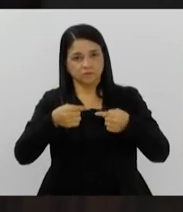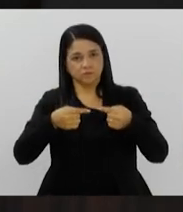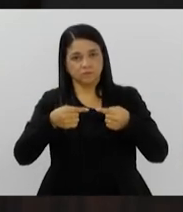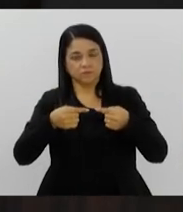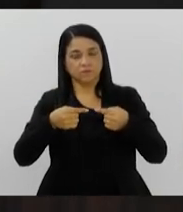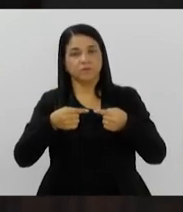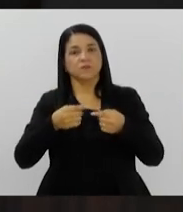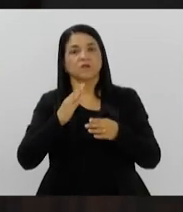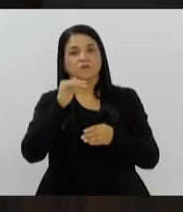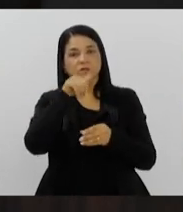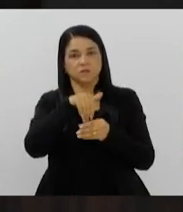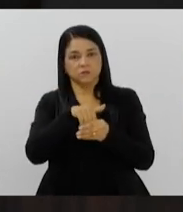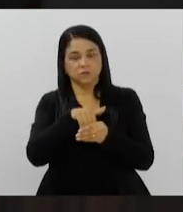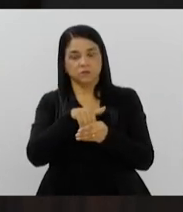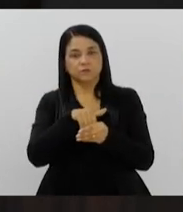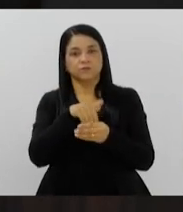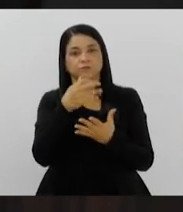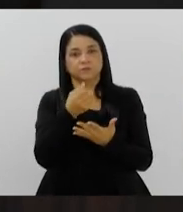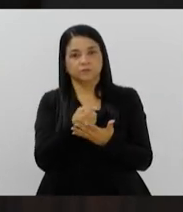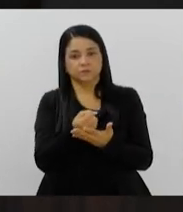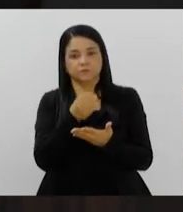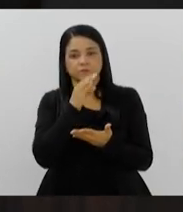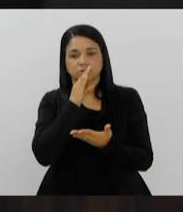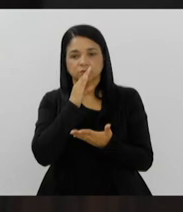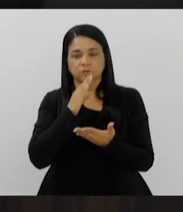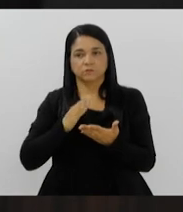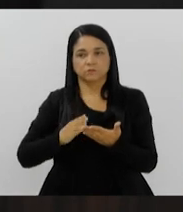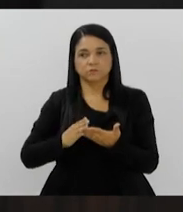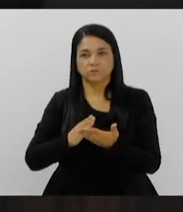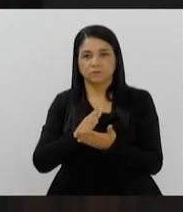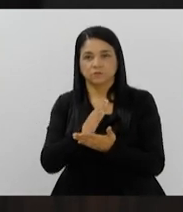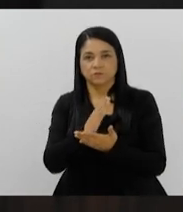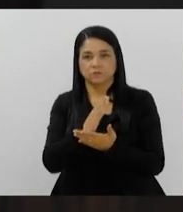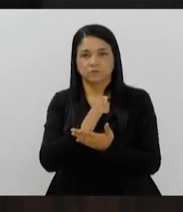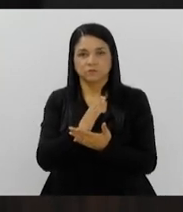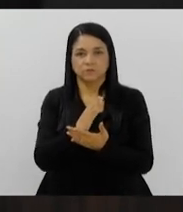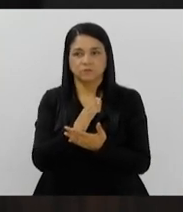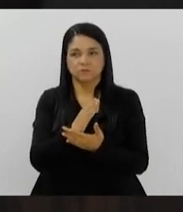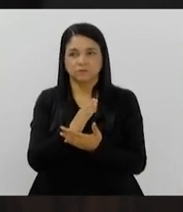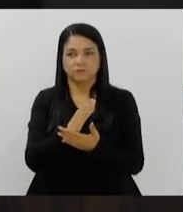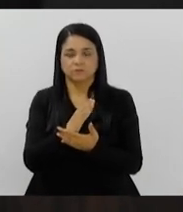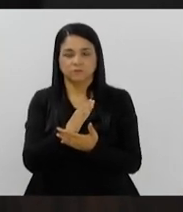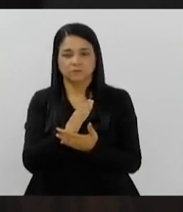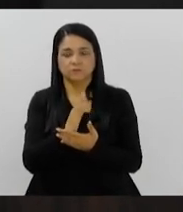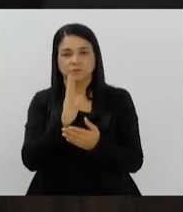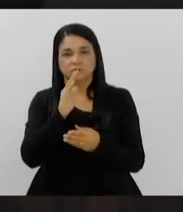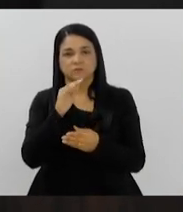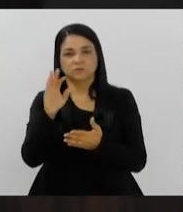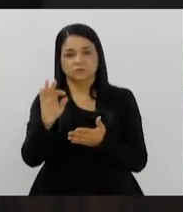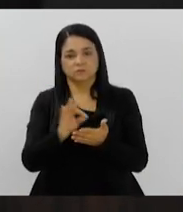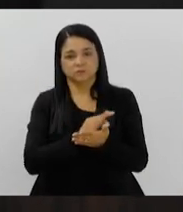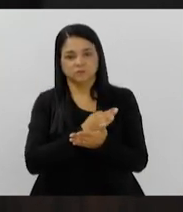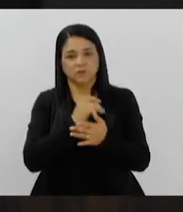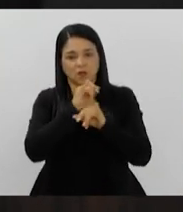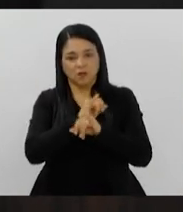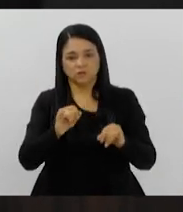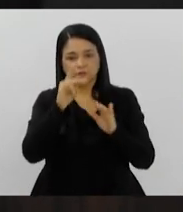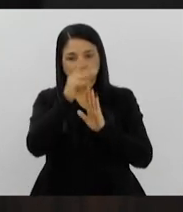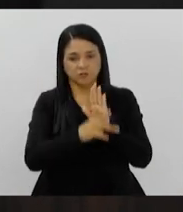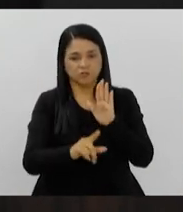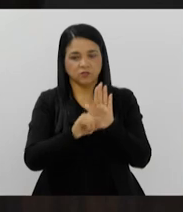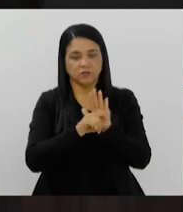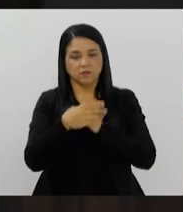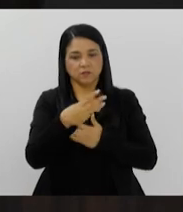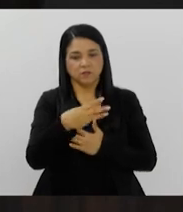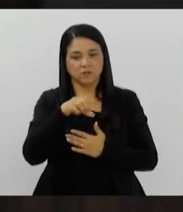discussão. Em votação, os senhores que aprovam permaneçam como estão. Aprovado, vai ao autógrafo. Anuncio o